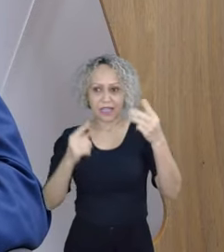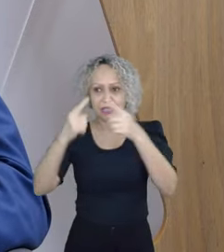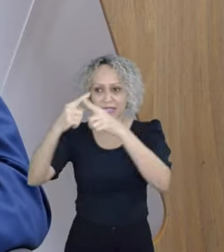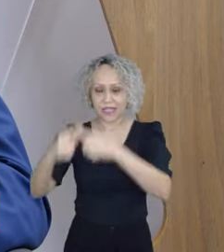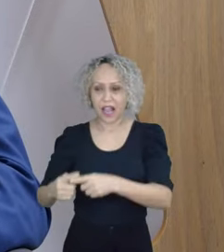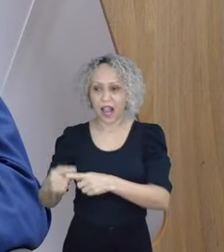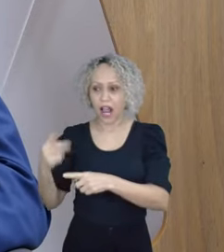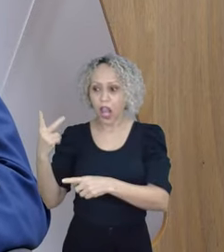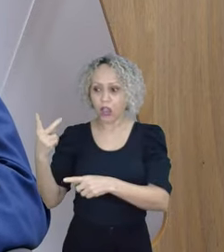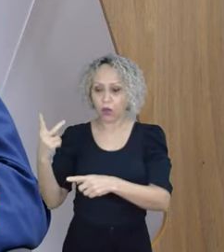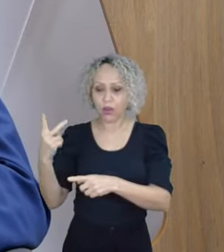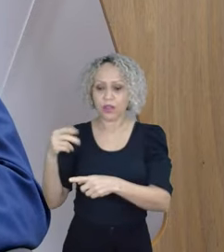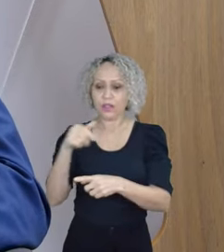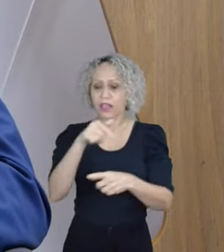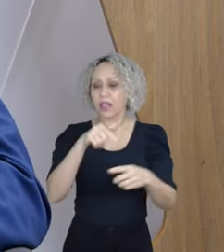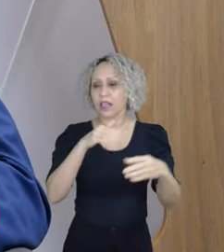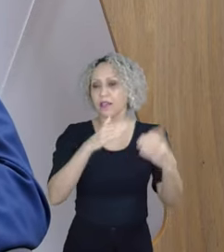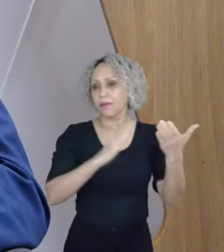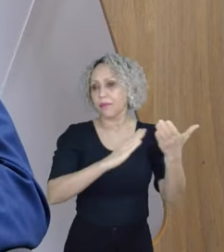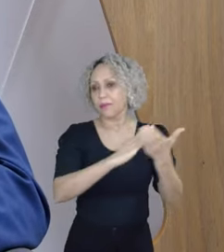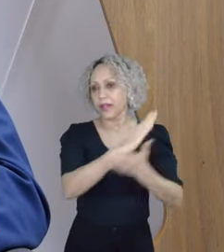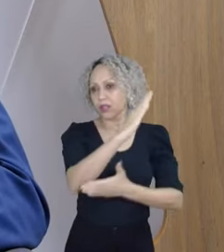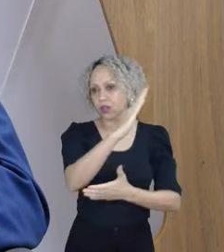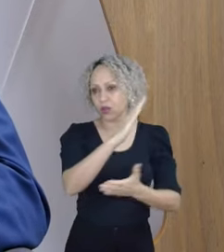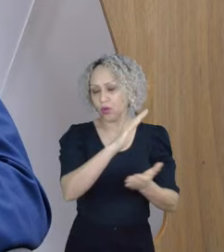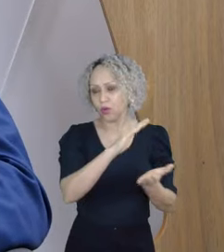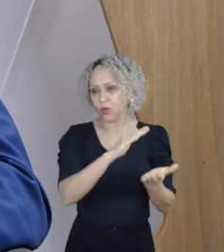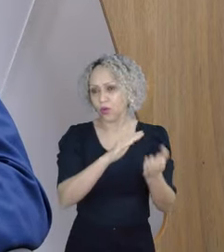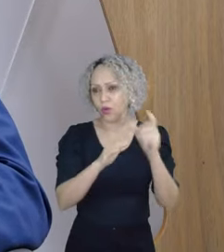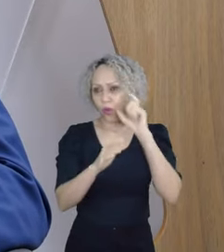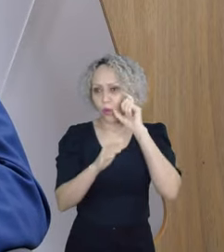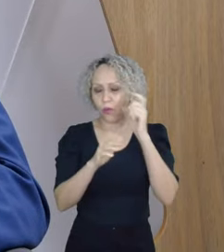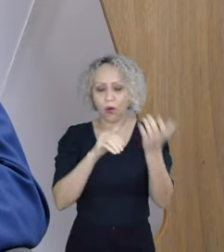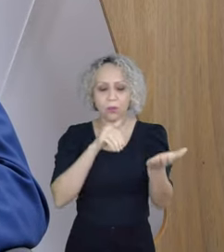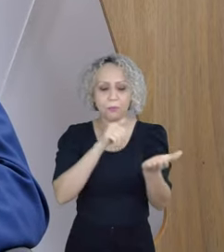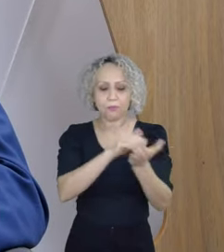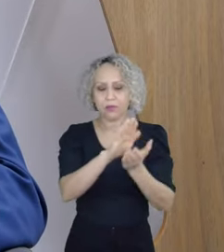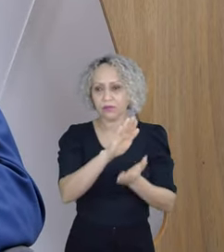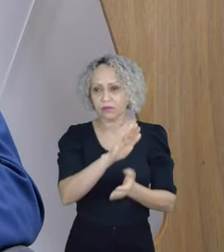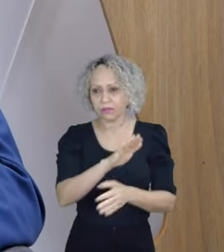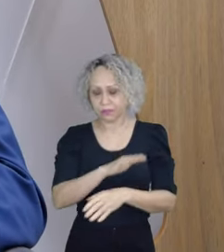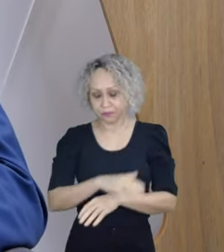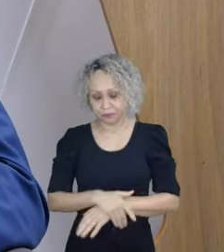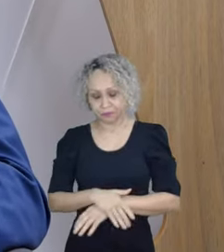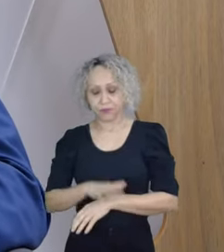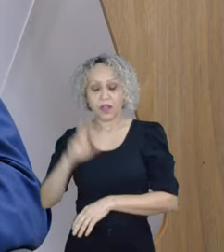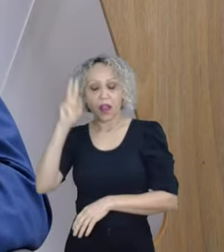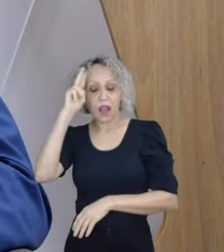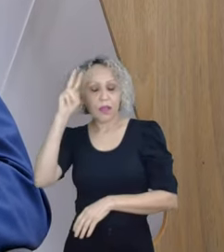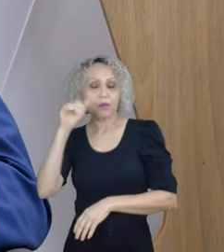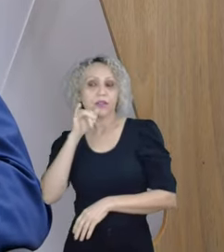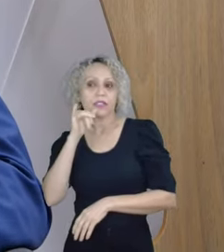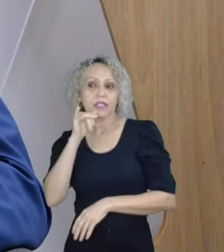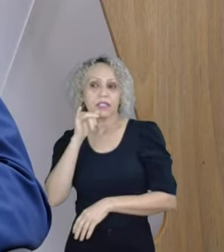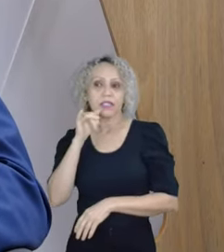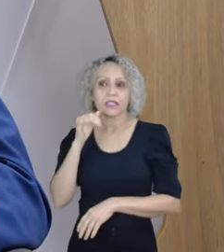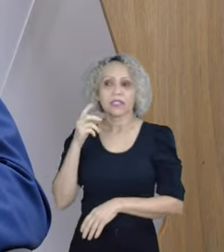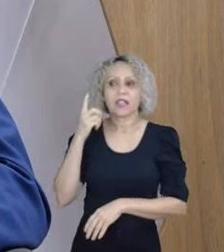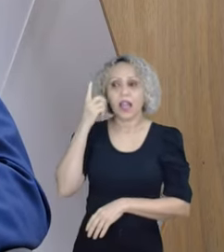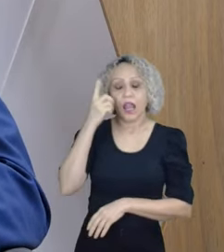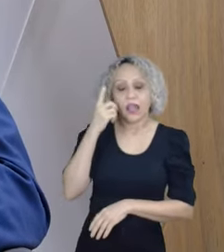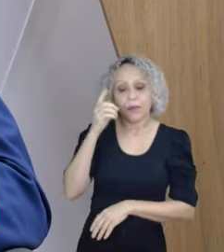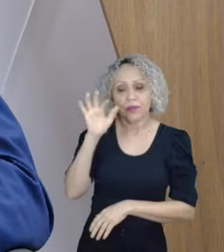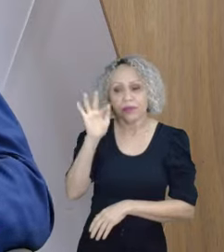Vale lembrar o caso mais recente do Deltan Dallagnol, que era deputado federal, para ser candidato burlou a